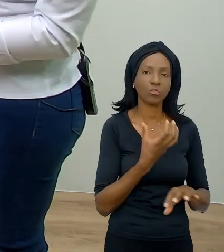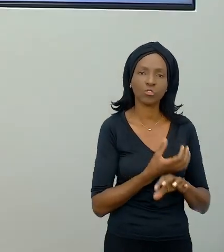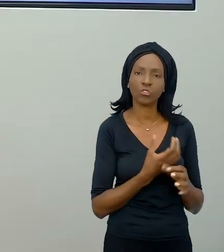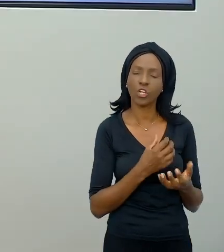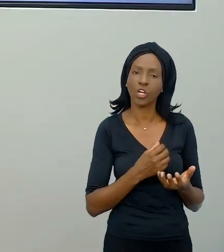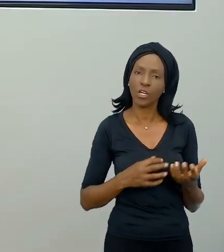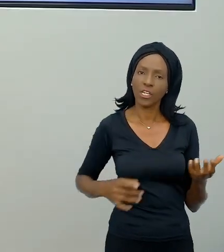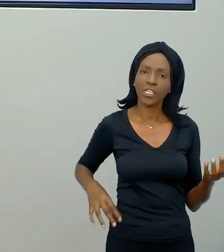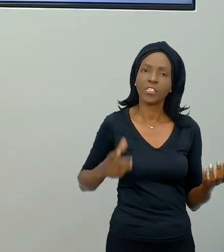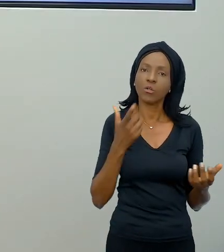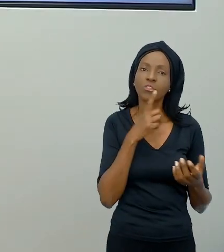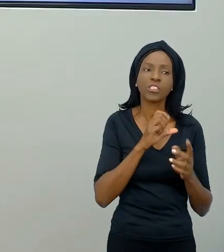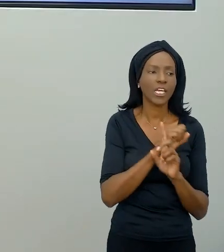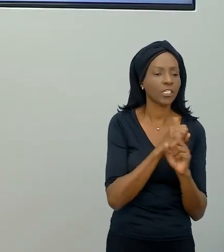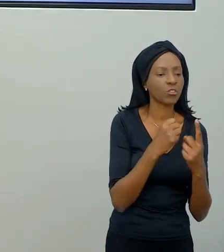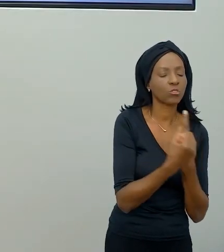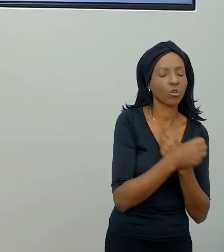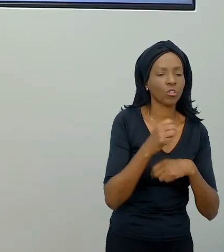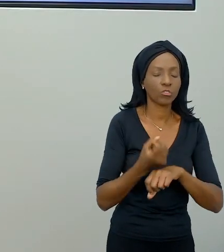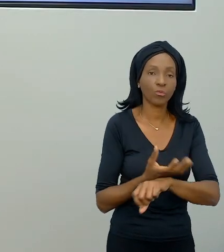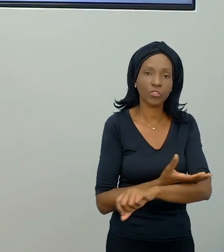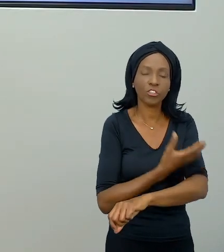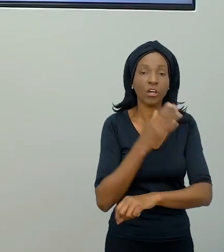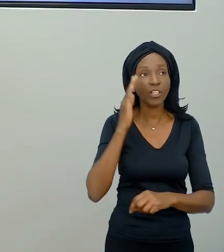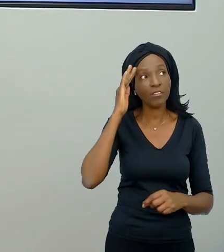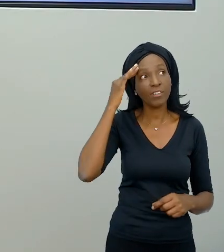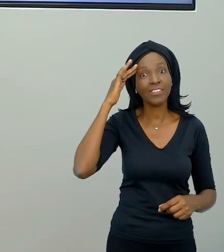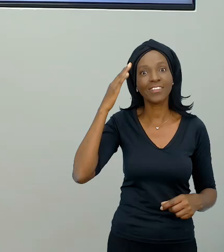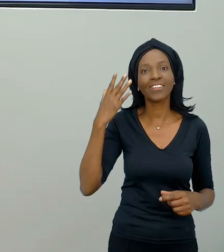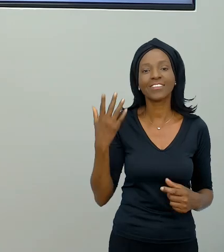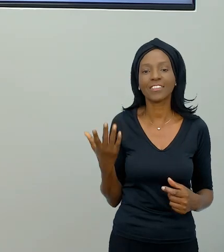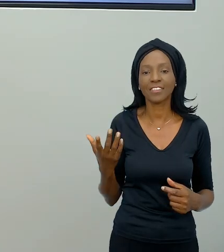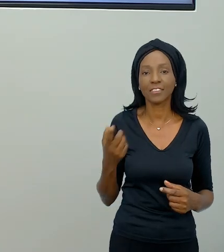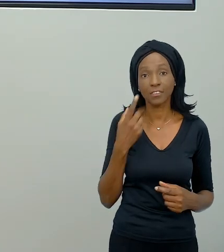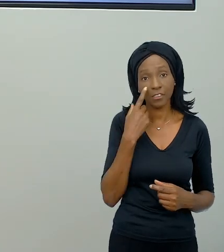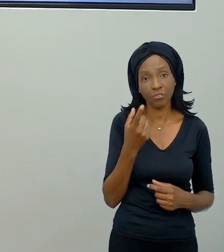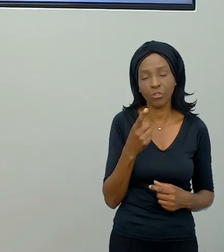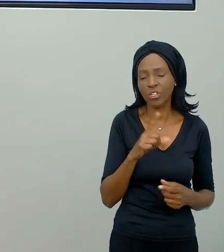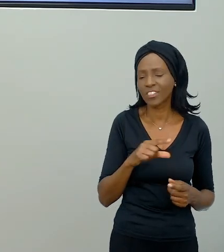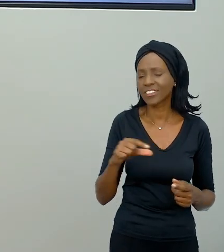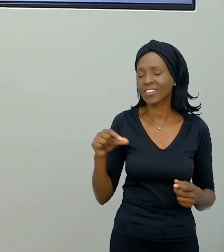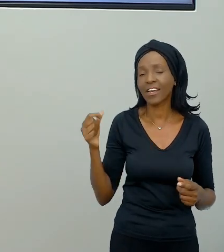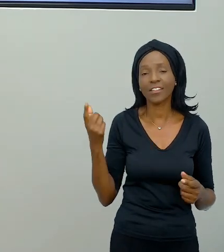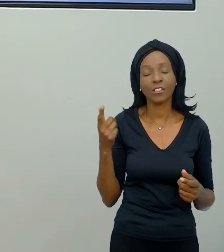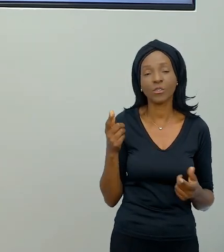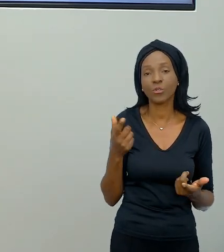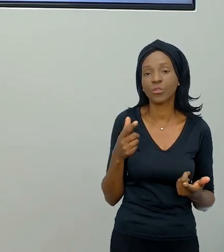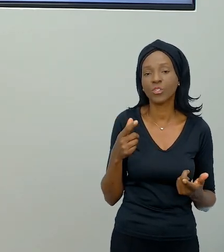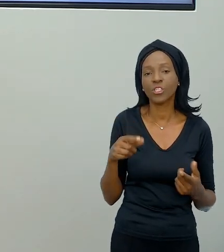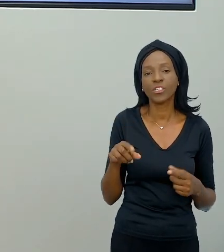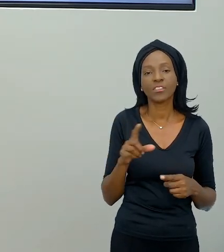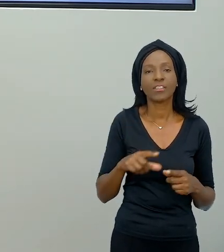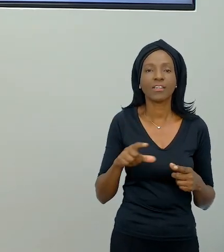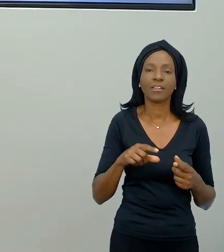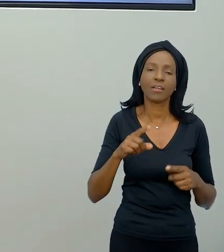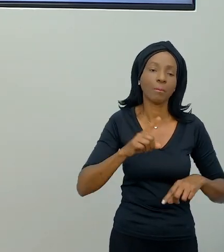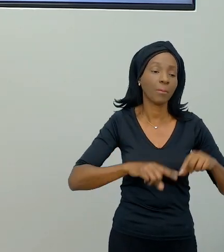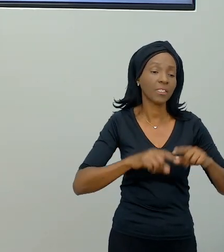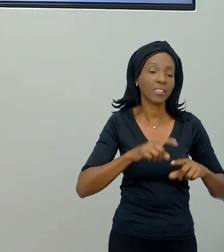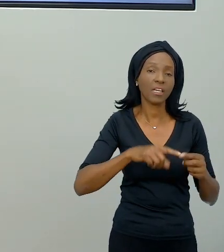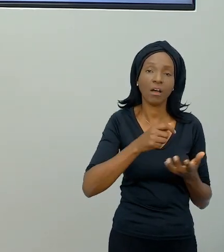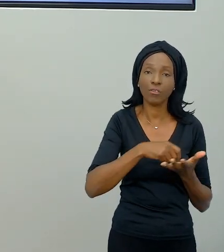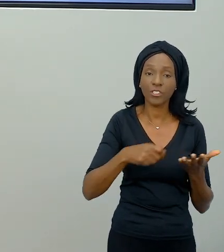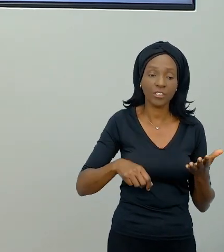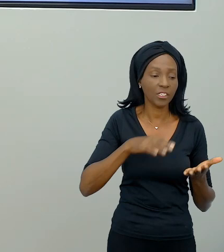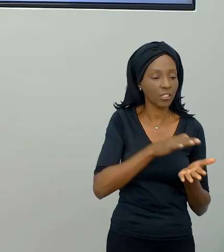eles vão entender que é uma aula diferenciada. Veja, sai um pouco daquela lógica de material escrito